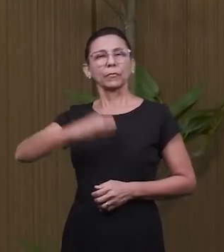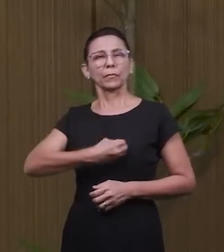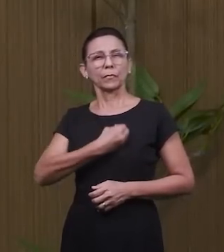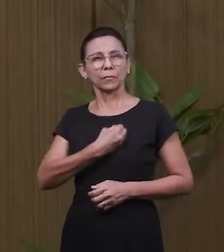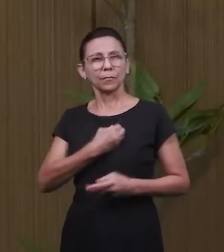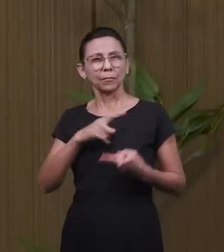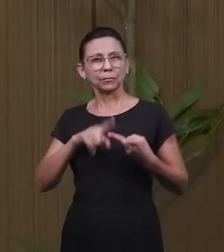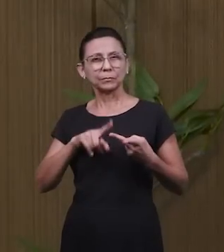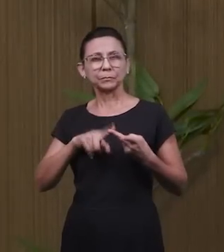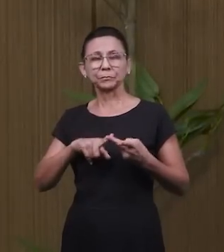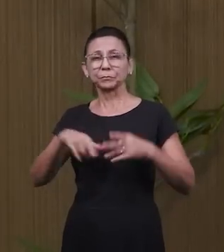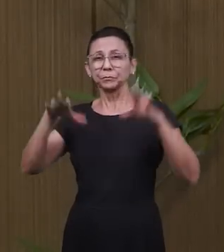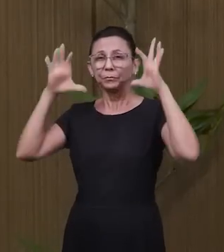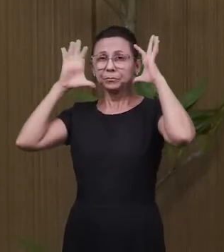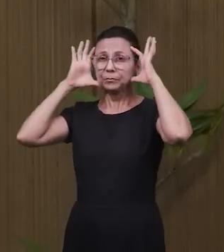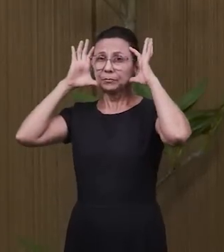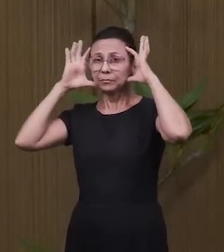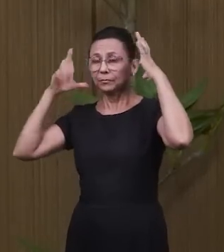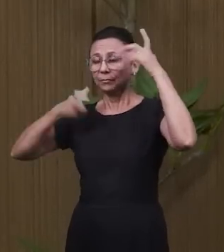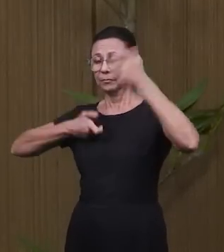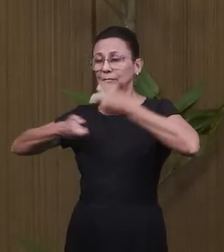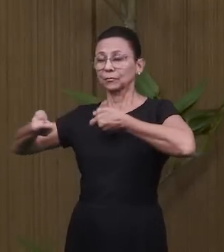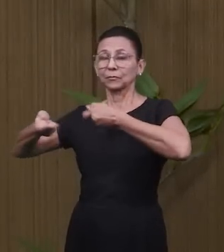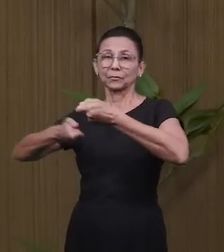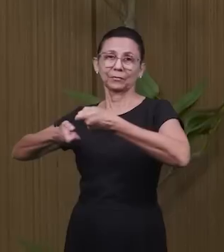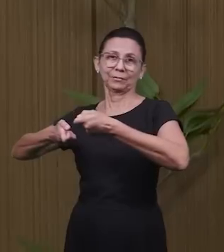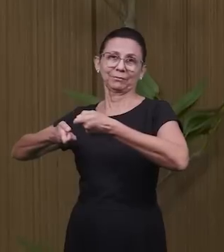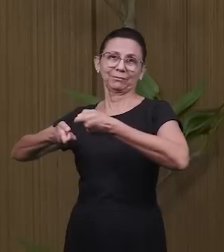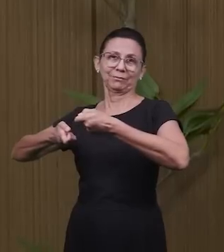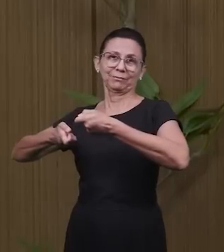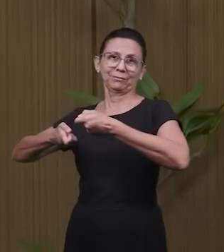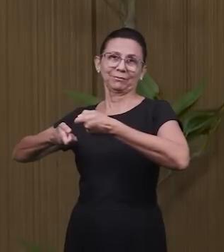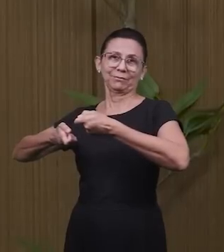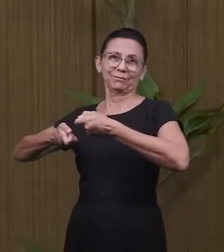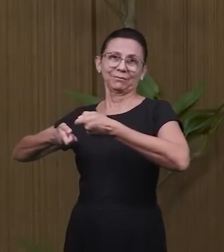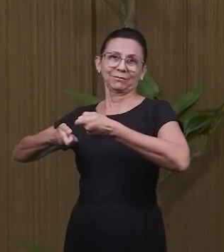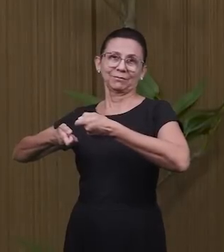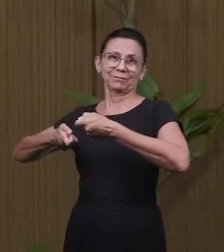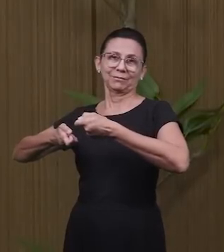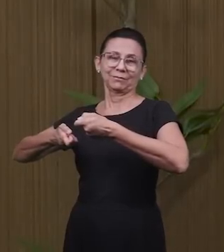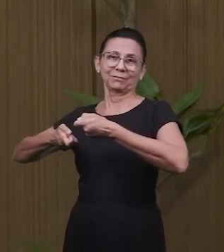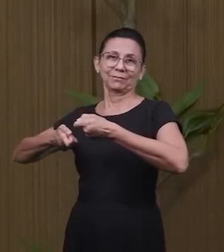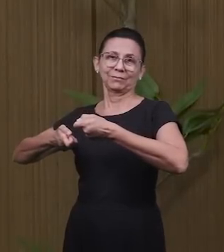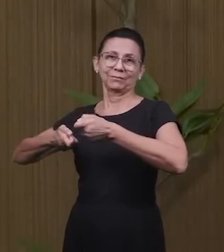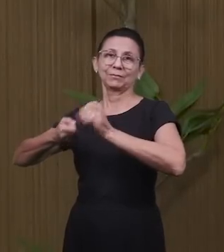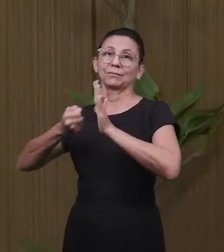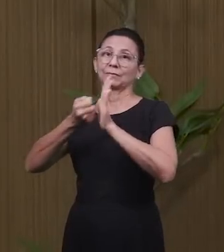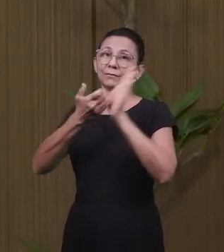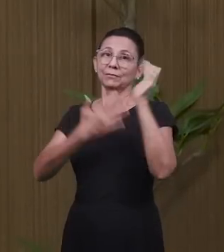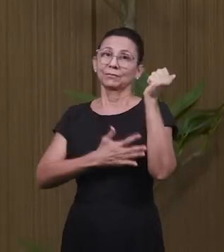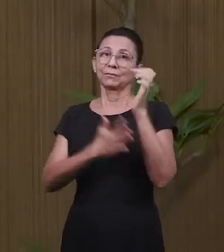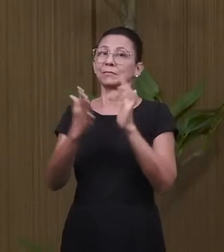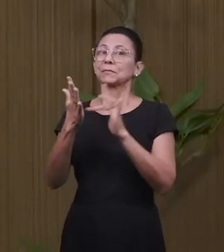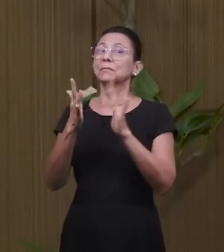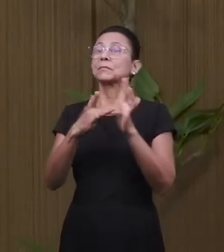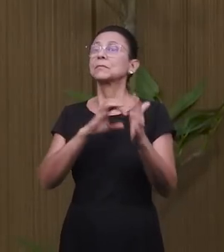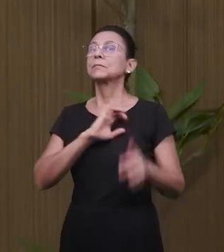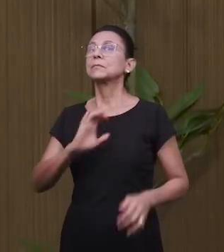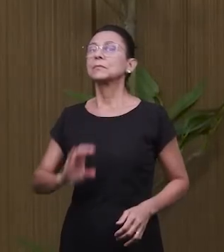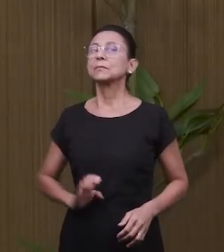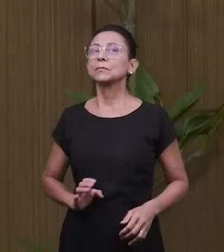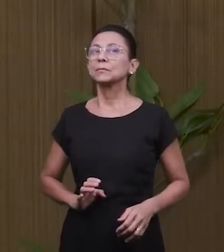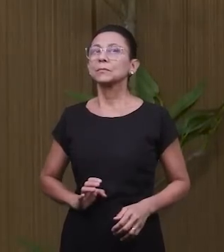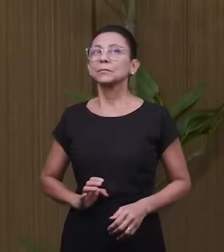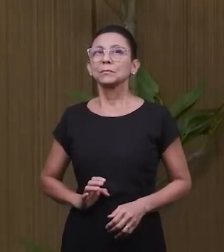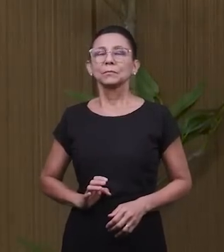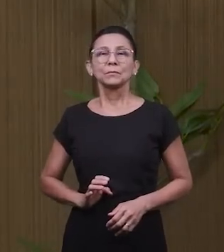vivo, se Jesus é o cabeça dessa igreja, se ele dirige essa igreja, o sangue de Jesus Cristo